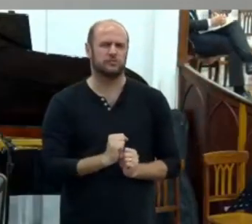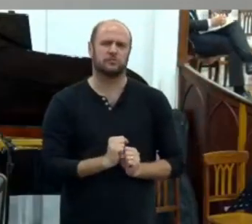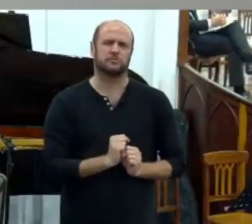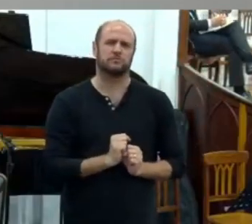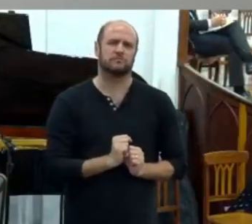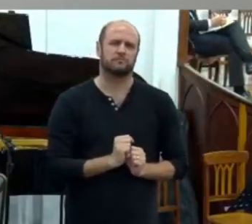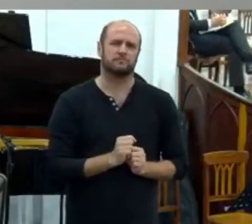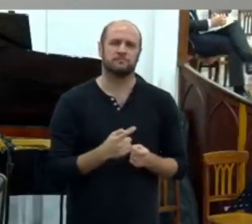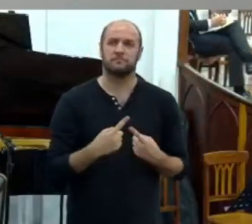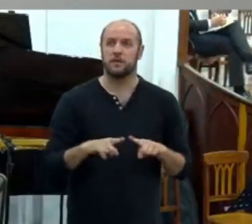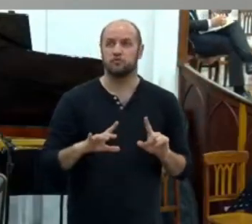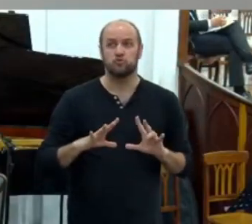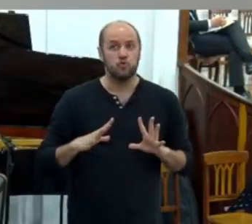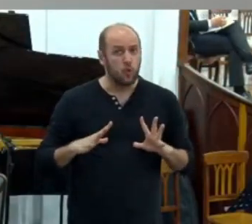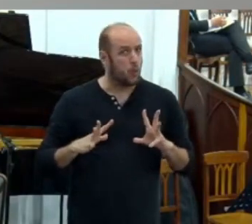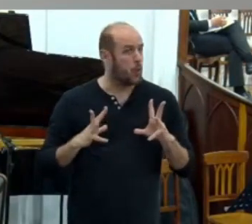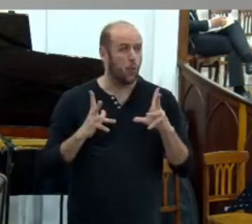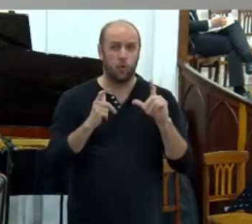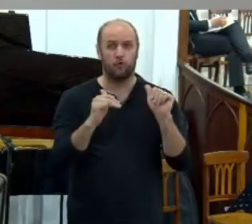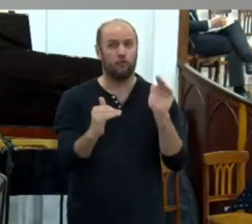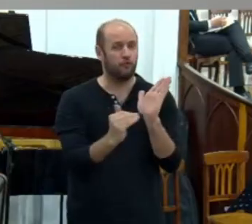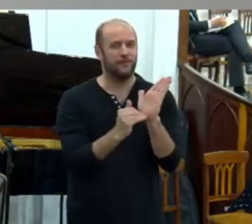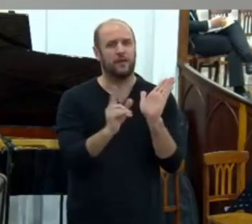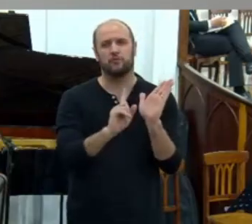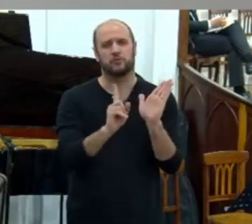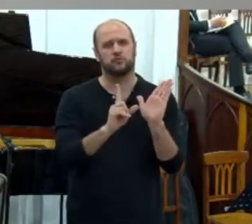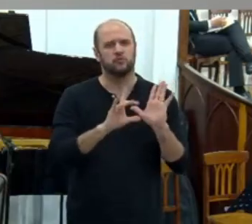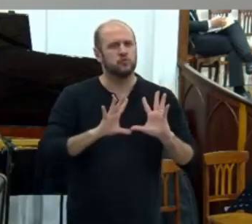mas não de forma completa e final ou